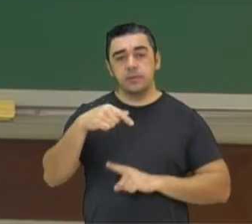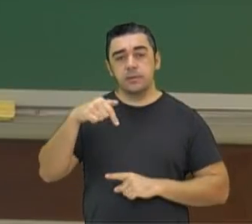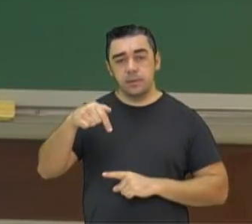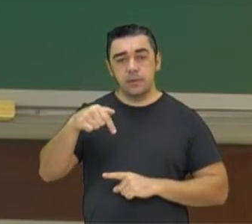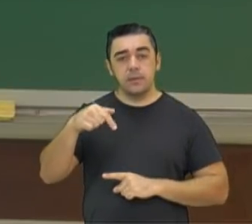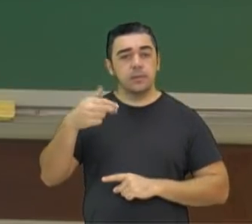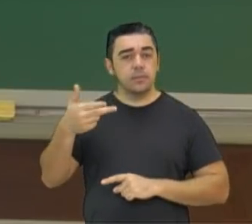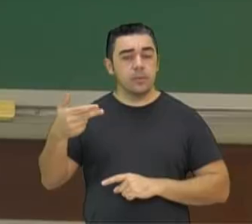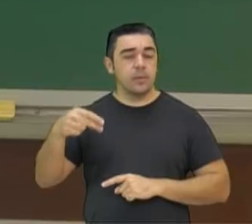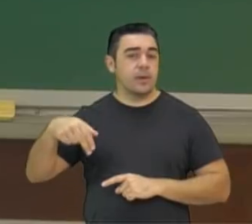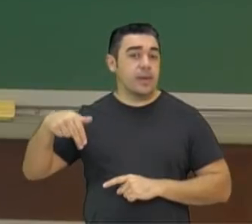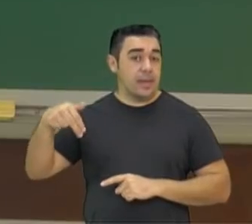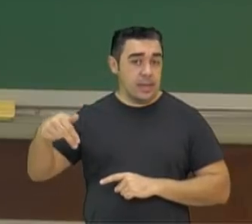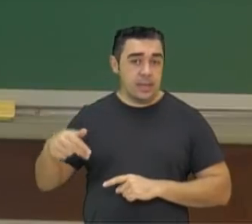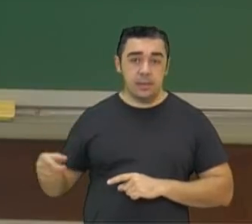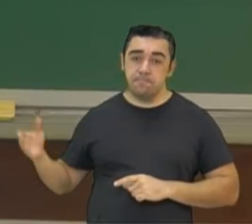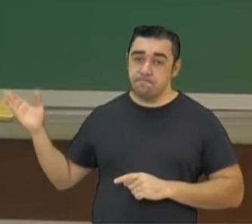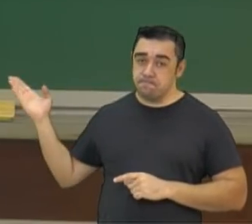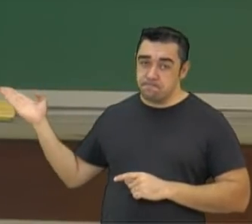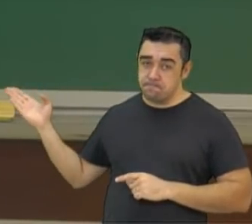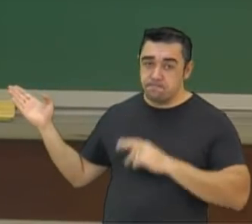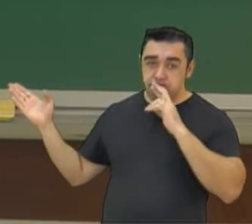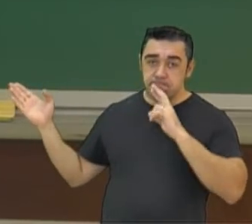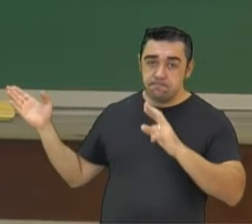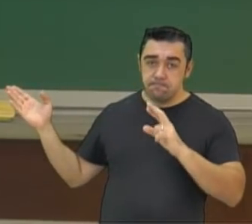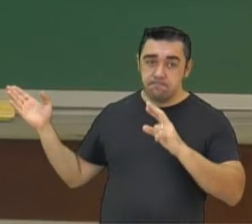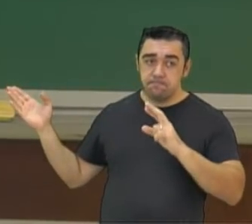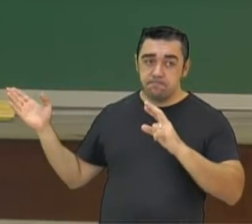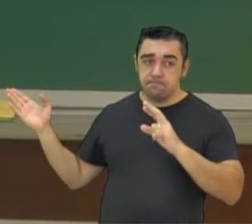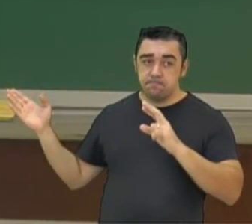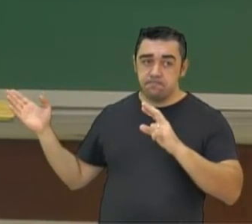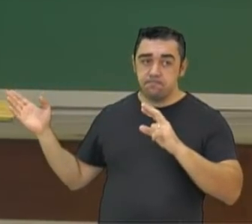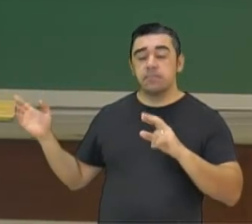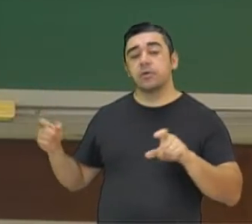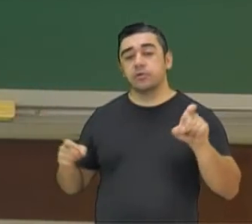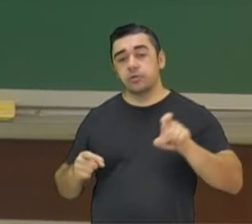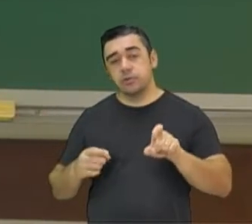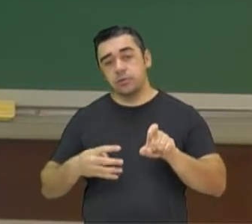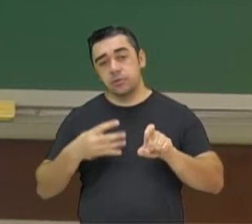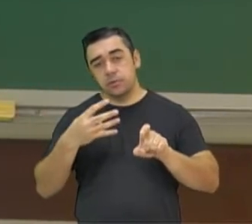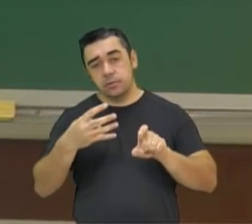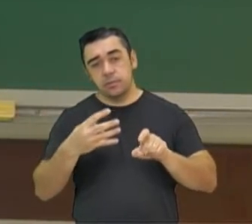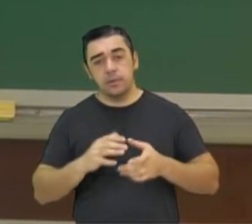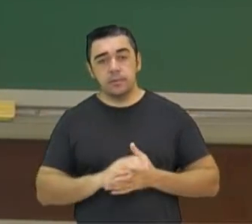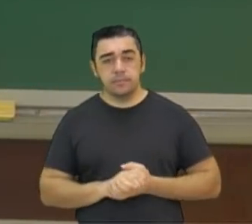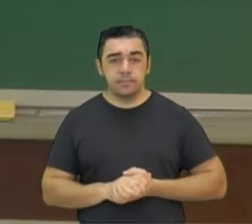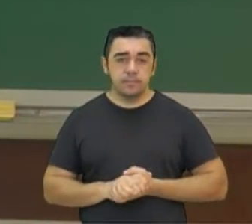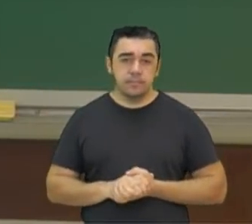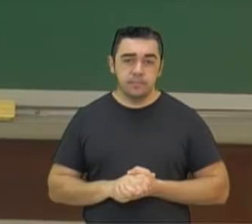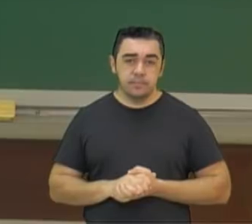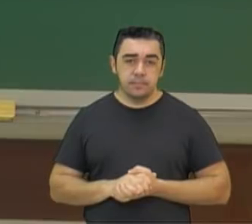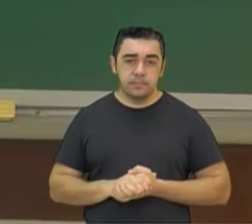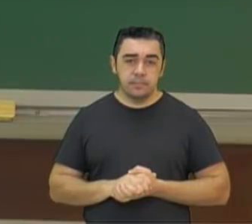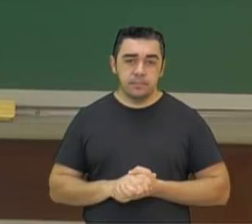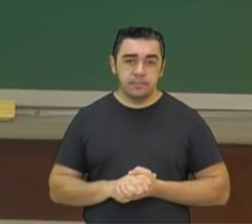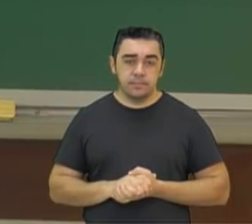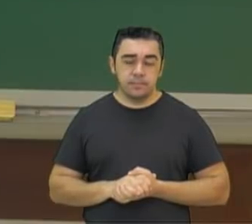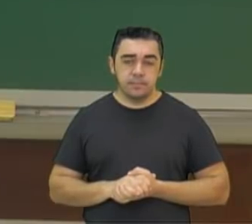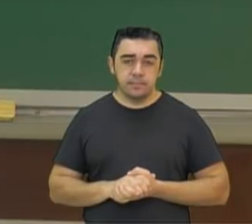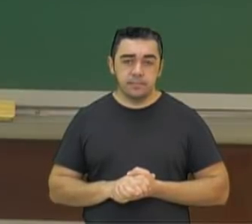mais Q é igual a N. Então, 3 mais x igual a 7, que vai nos resultar em